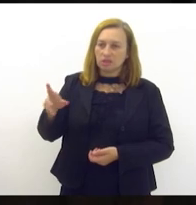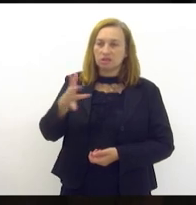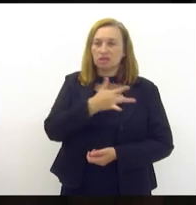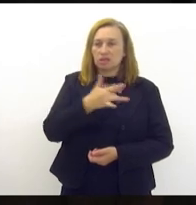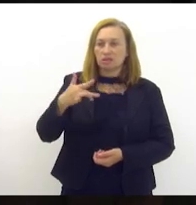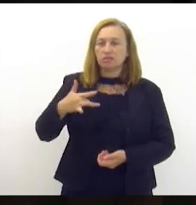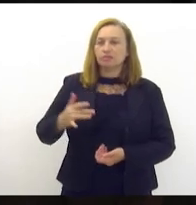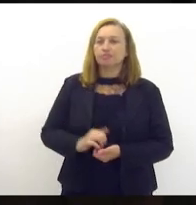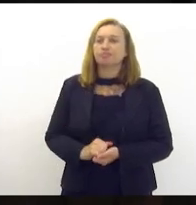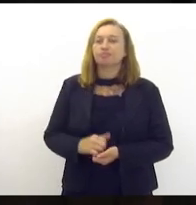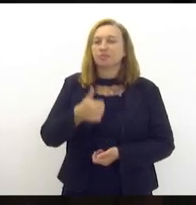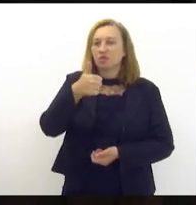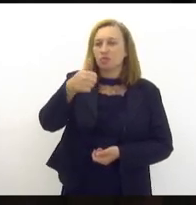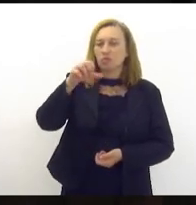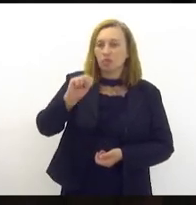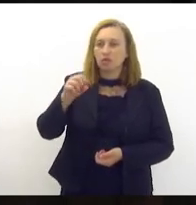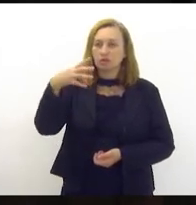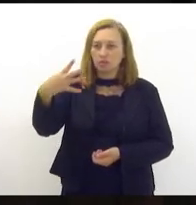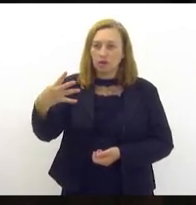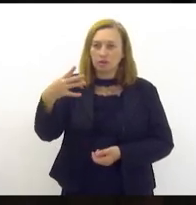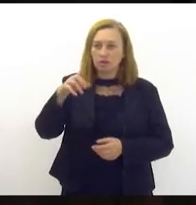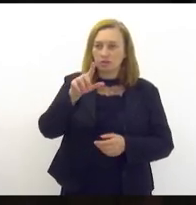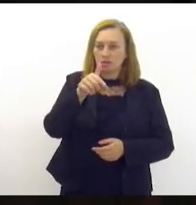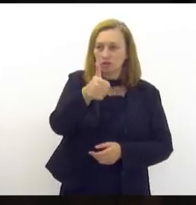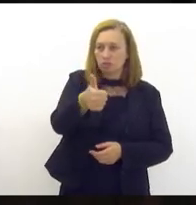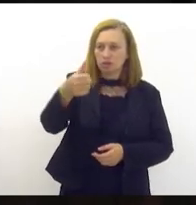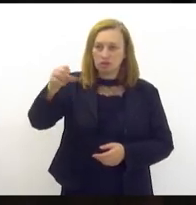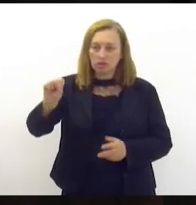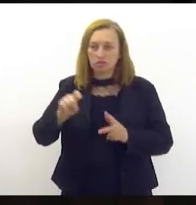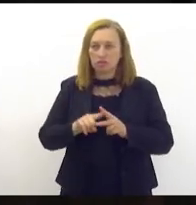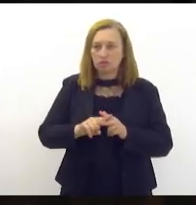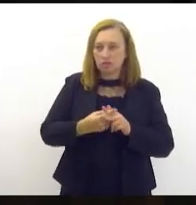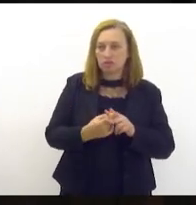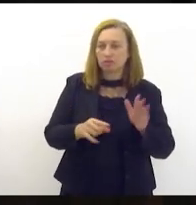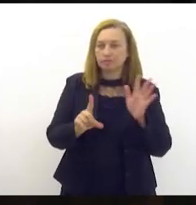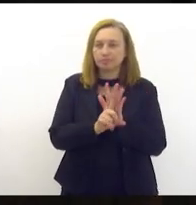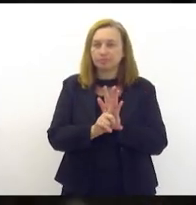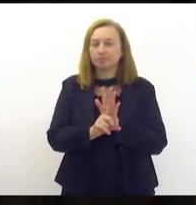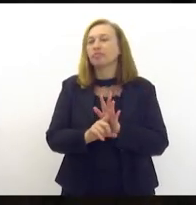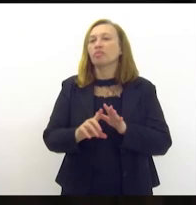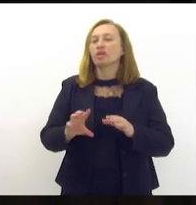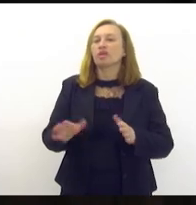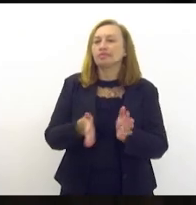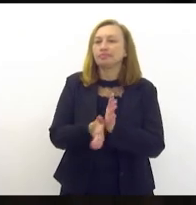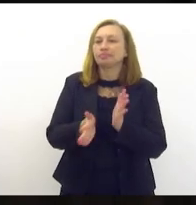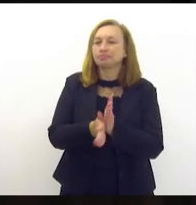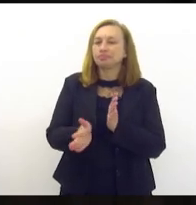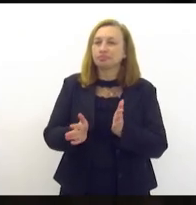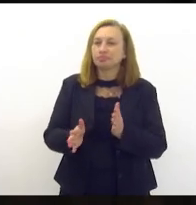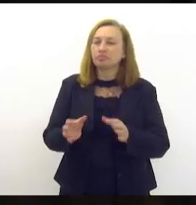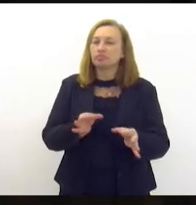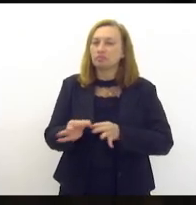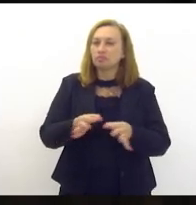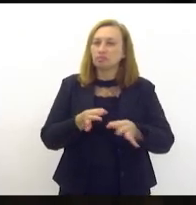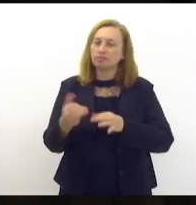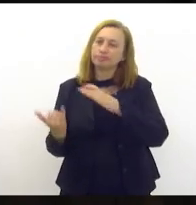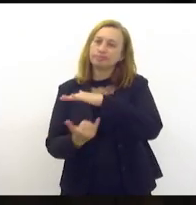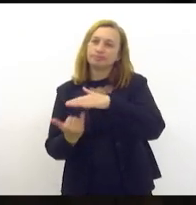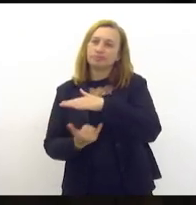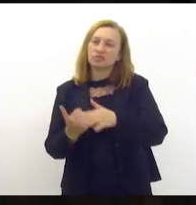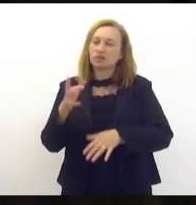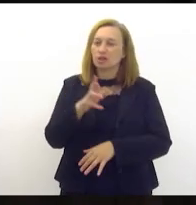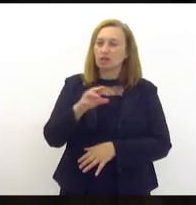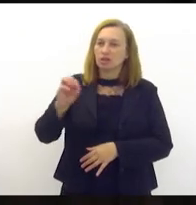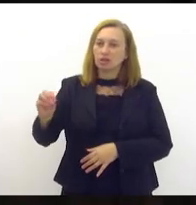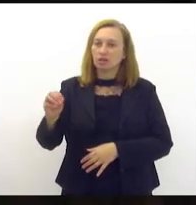lei complementar 184 de 2018, sem incremento de despesas, ou da organização interna do Instituto Rio Metrópole, na